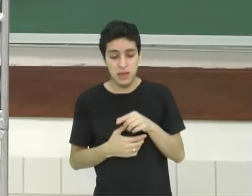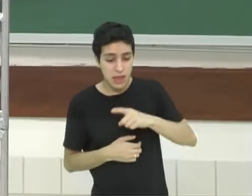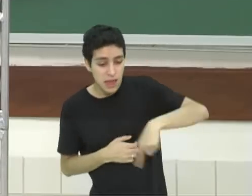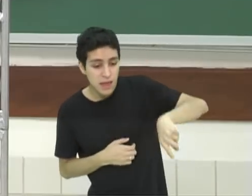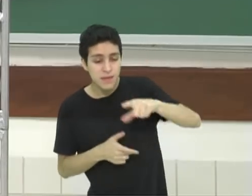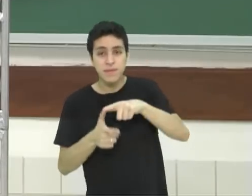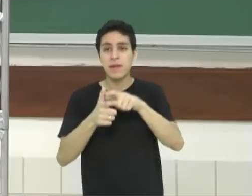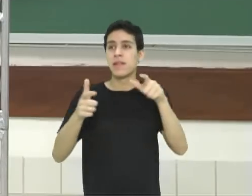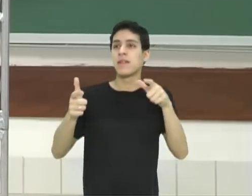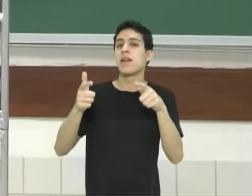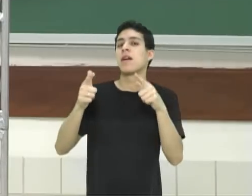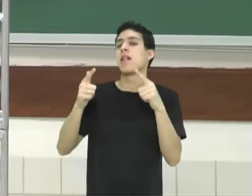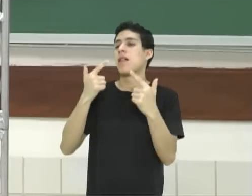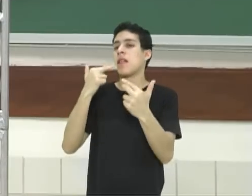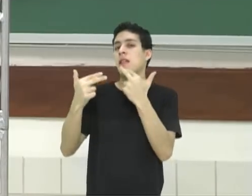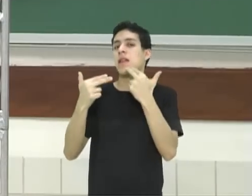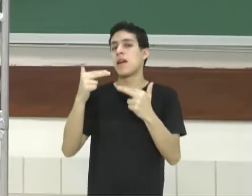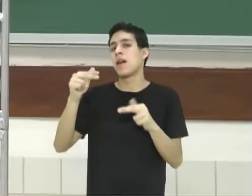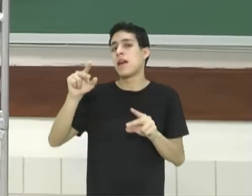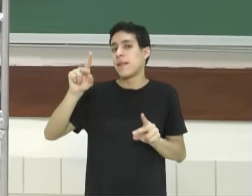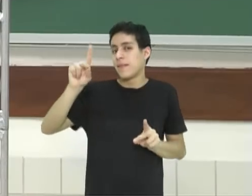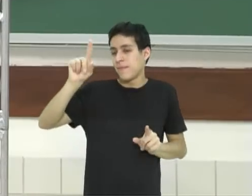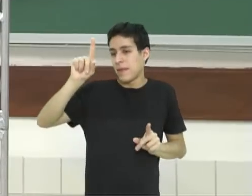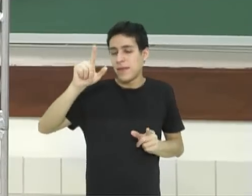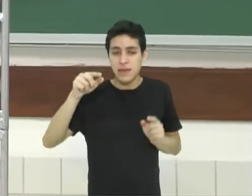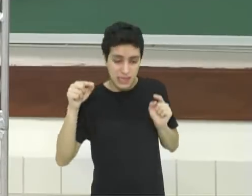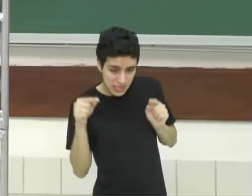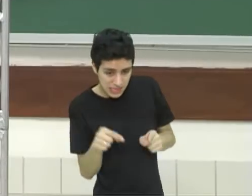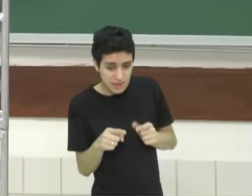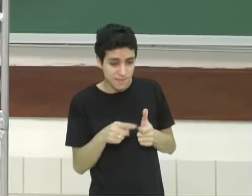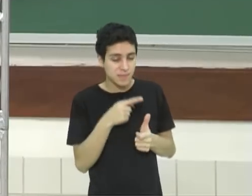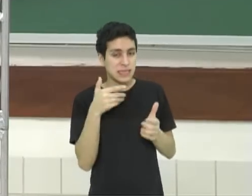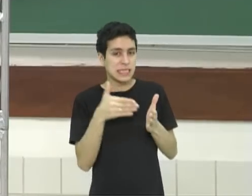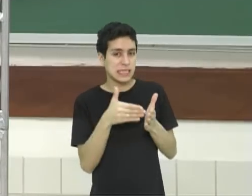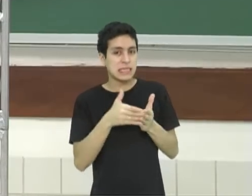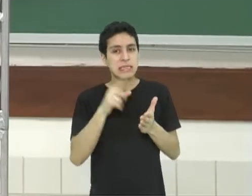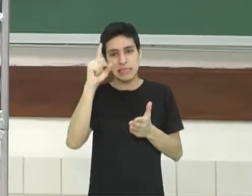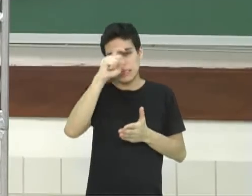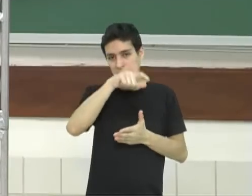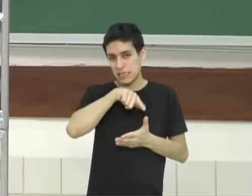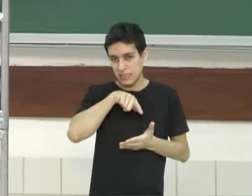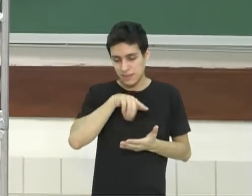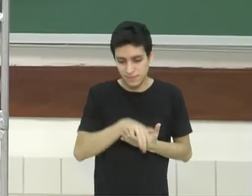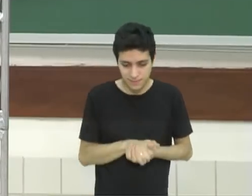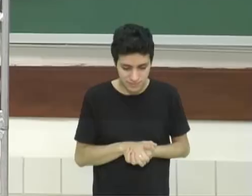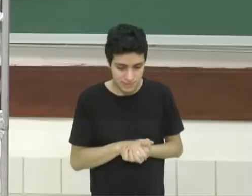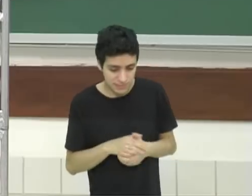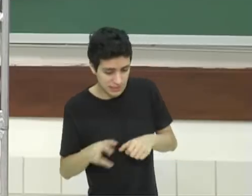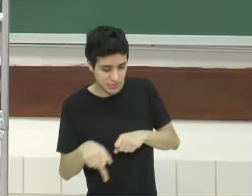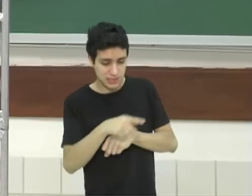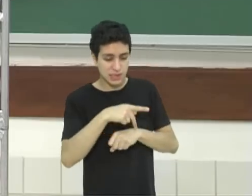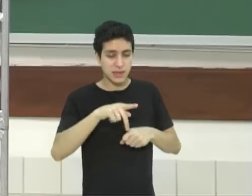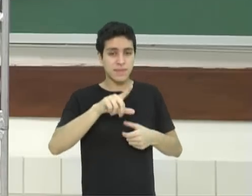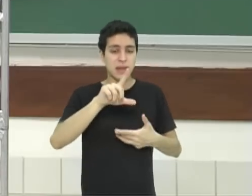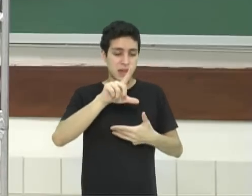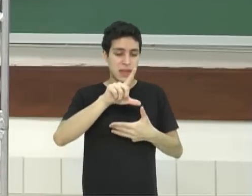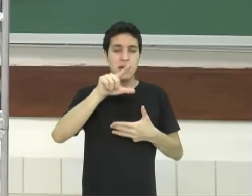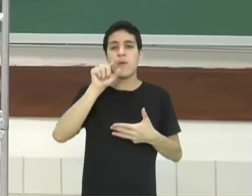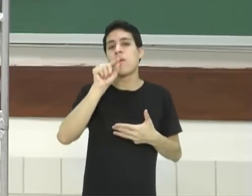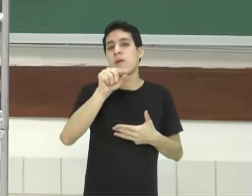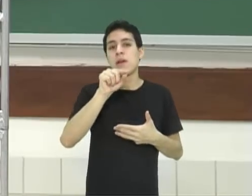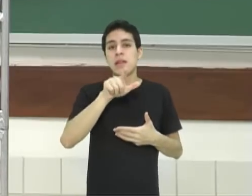do espanhol, falam o espanhol. Então isso é um primeiro entrave. Os países da América Latina também